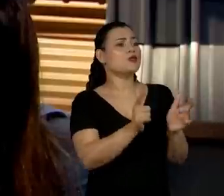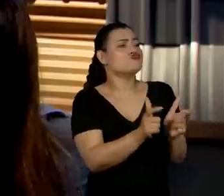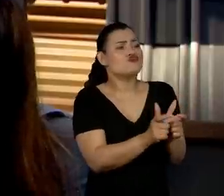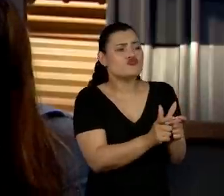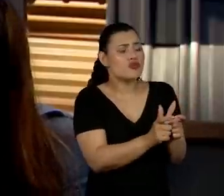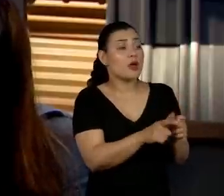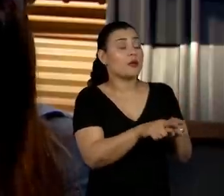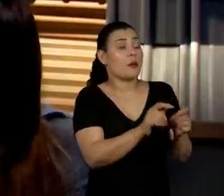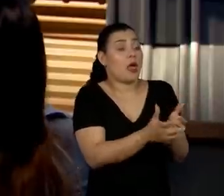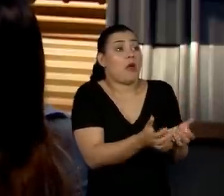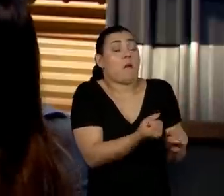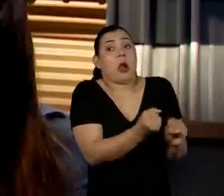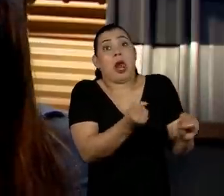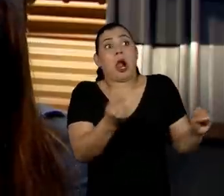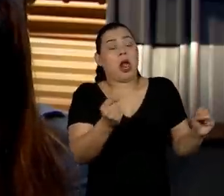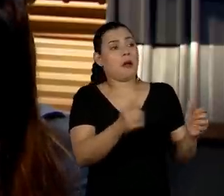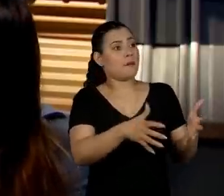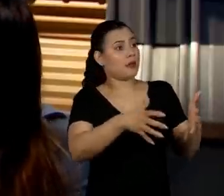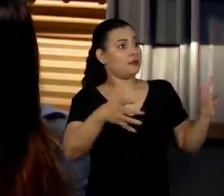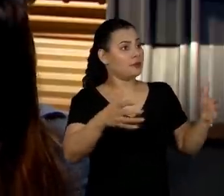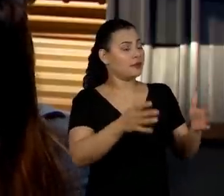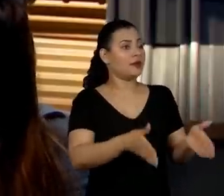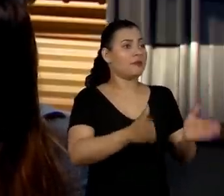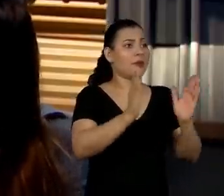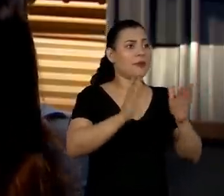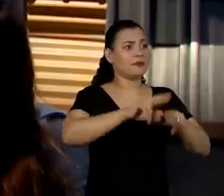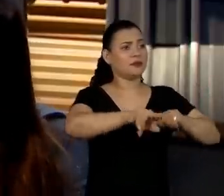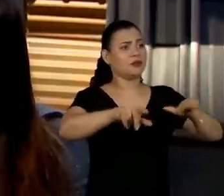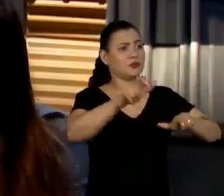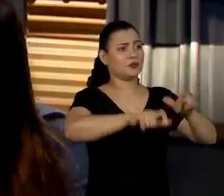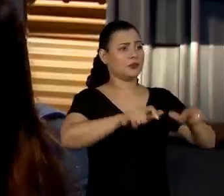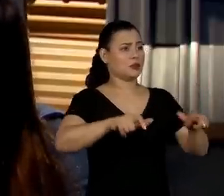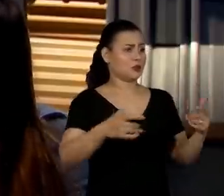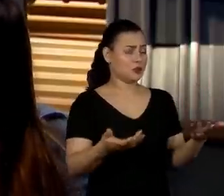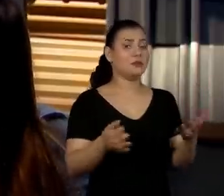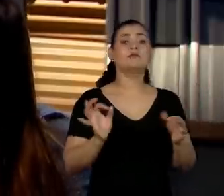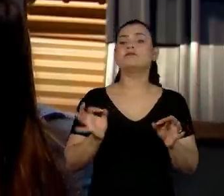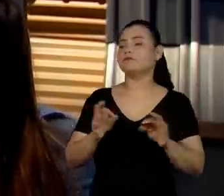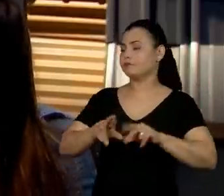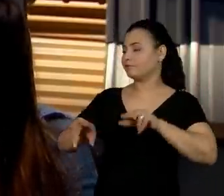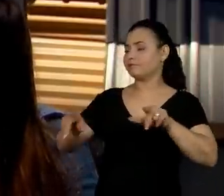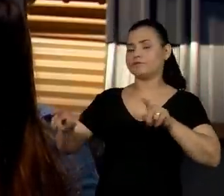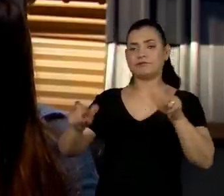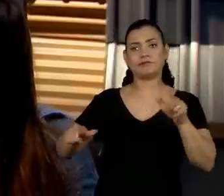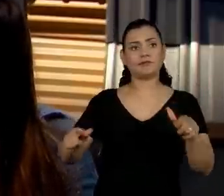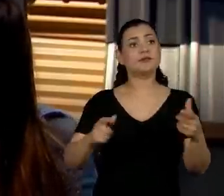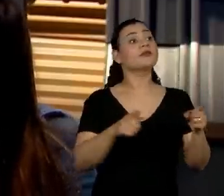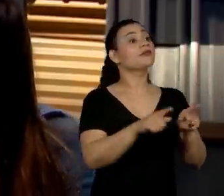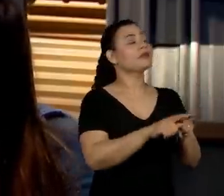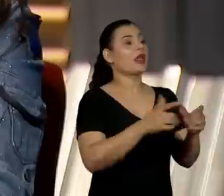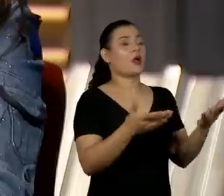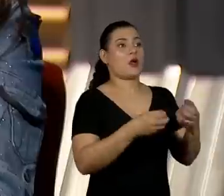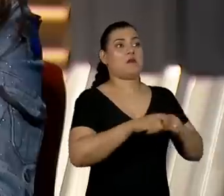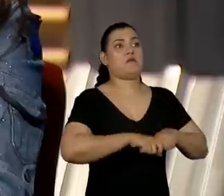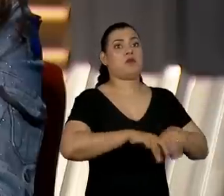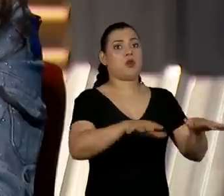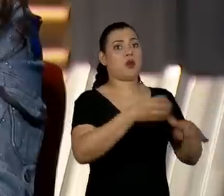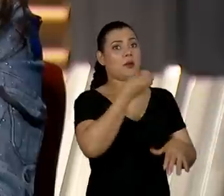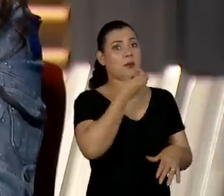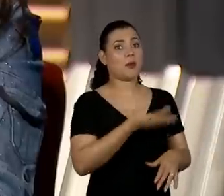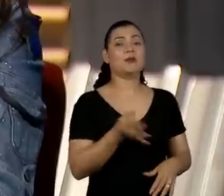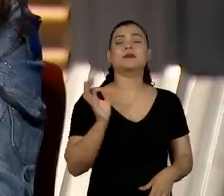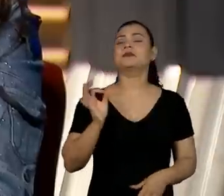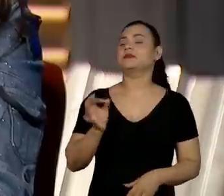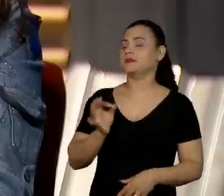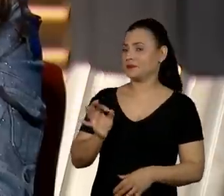quitinete de apartamentos grandes e todo tipo de gente e que agora tá bombando ainda bem